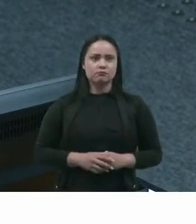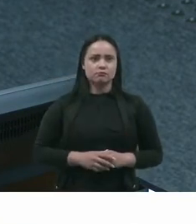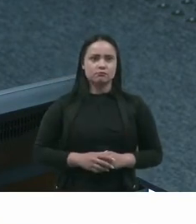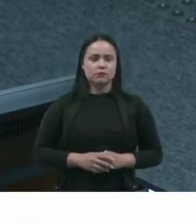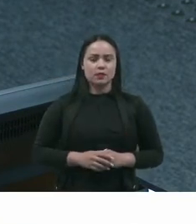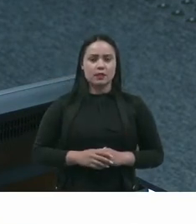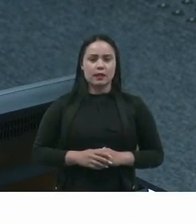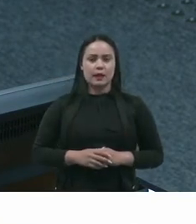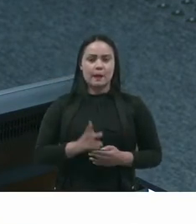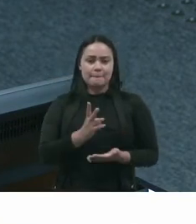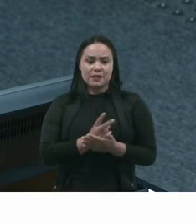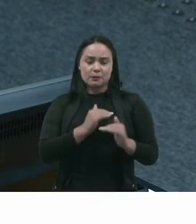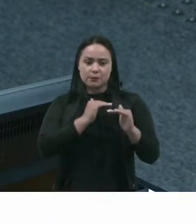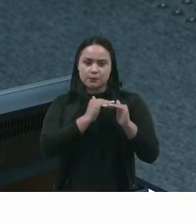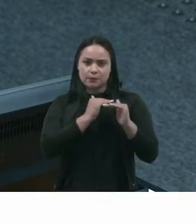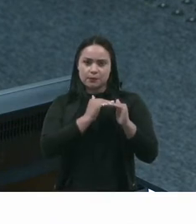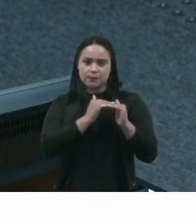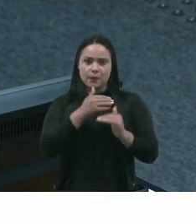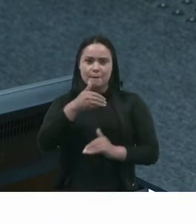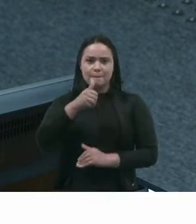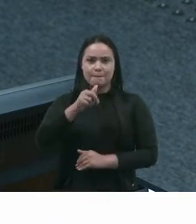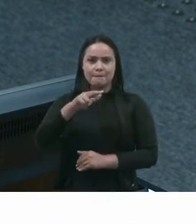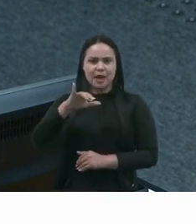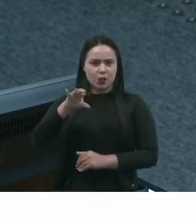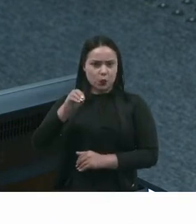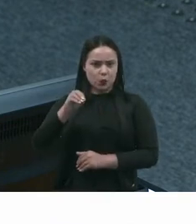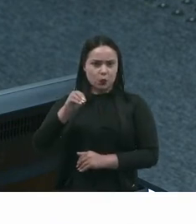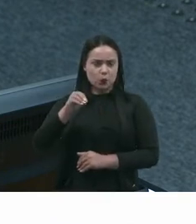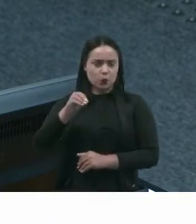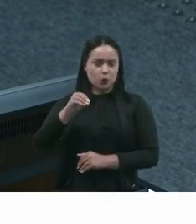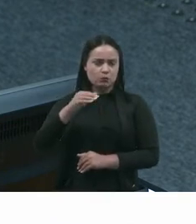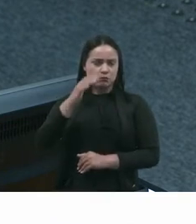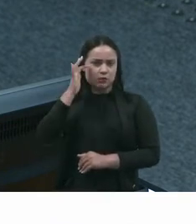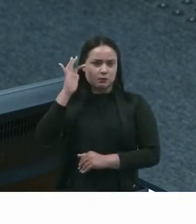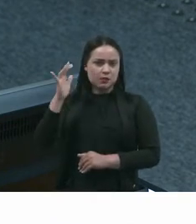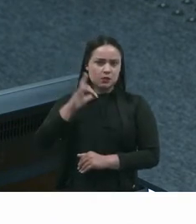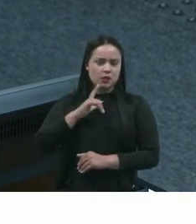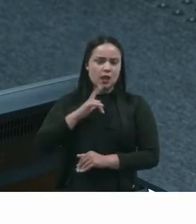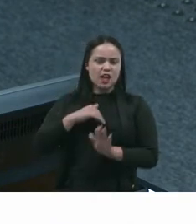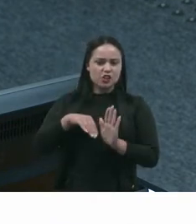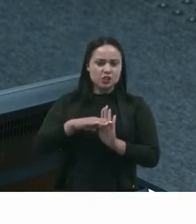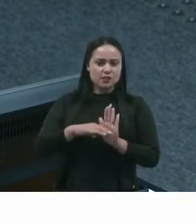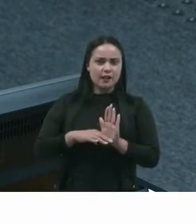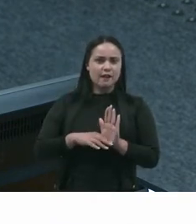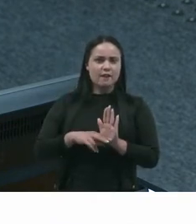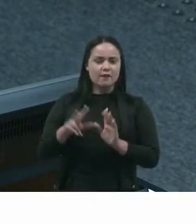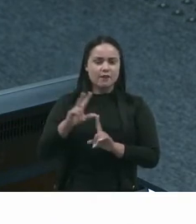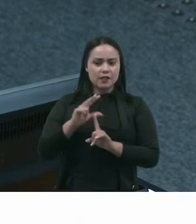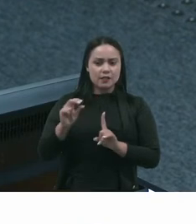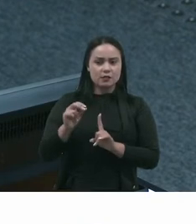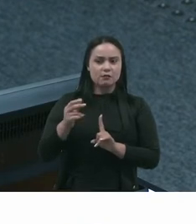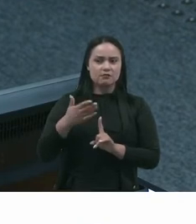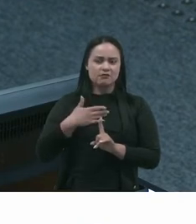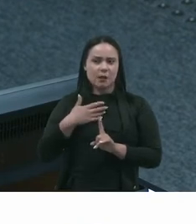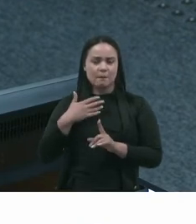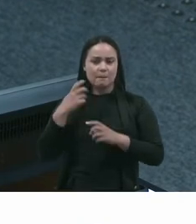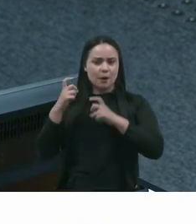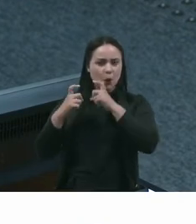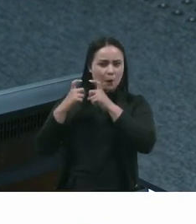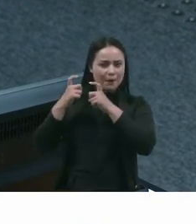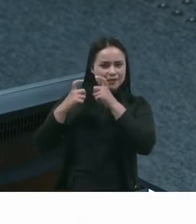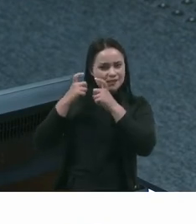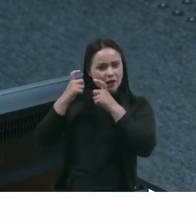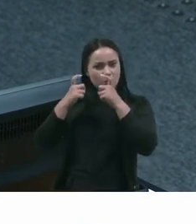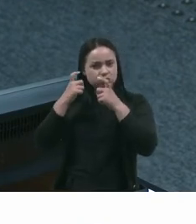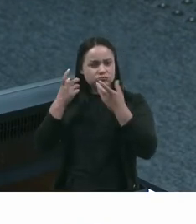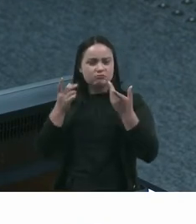mesma linha do conselheiro Mário Maia, eu só gostaria de registrar, vencido, essa minha preocupação com a